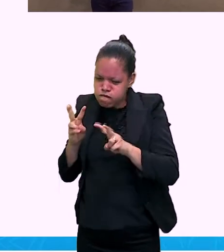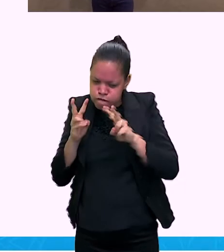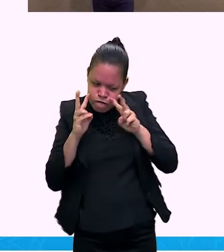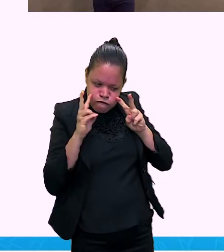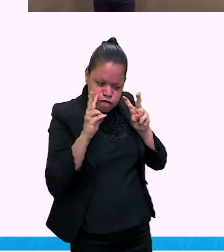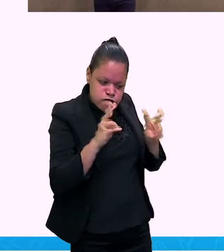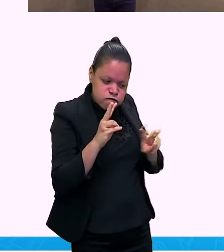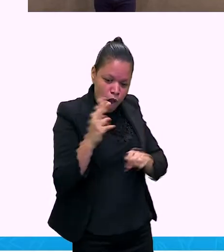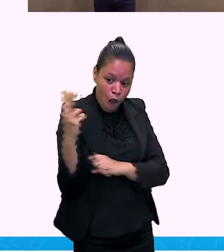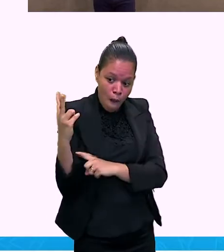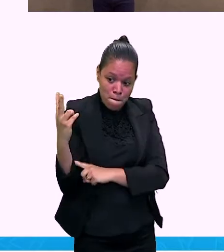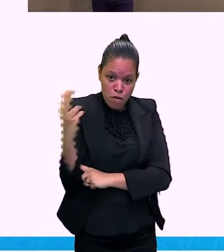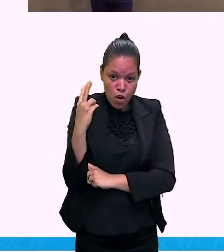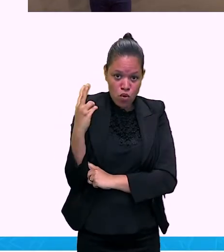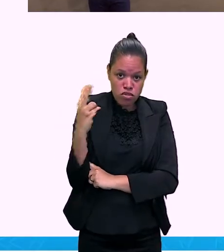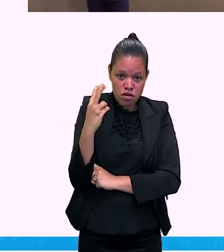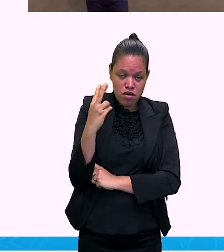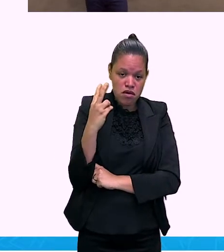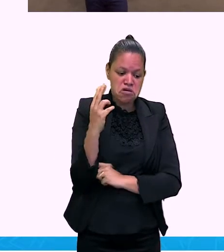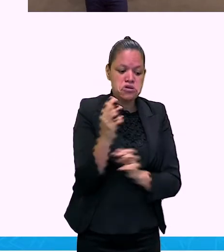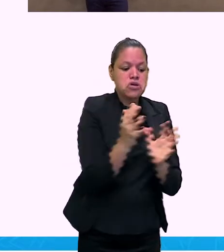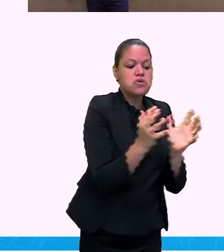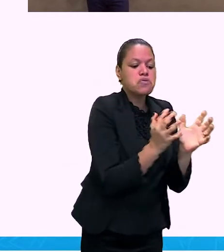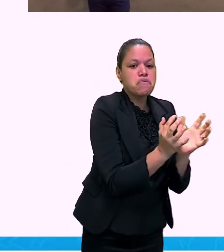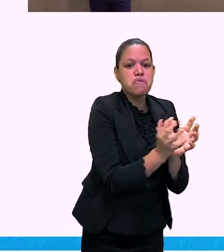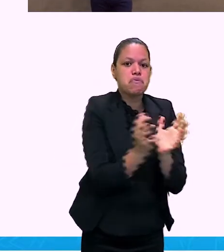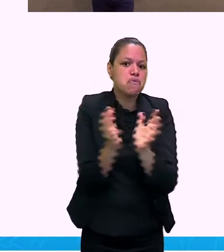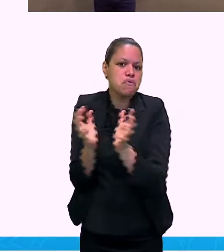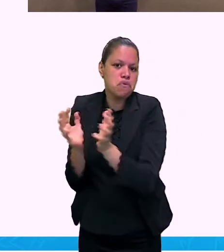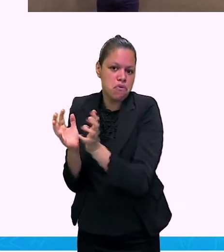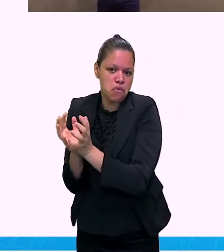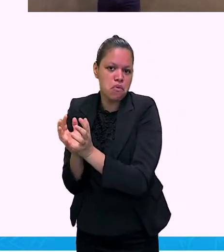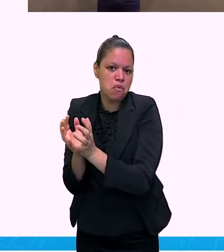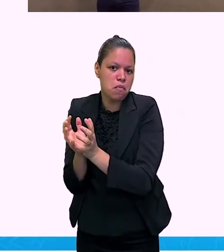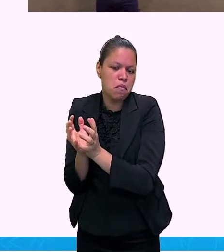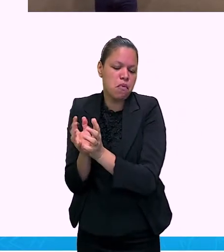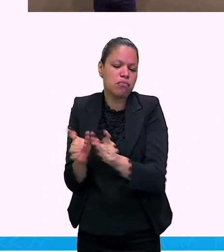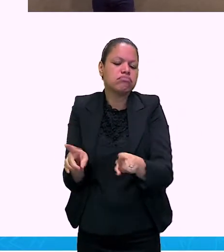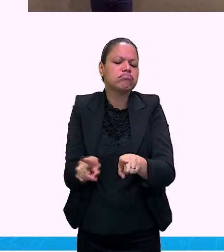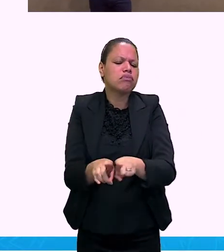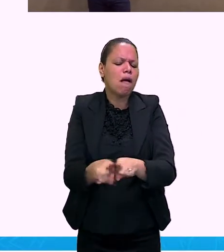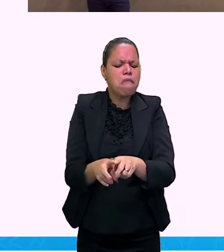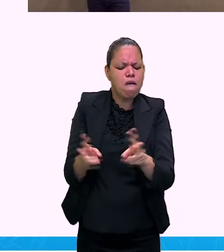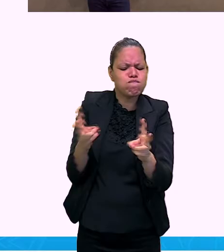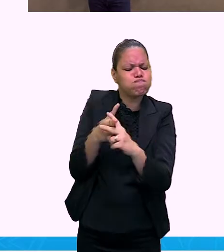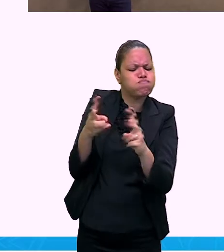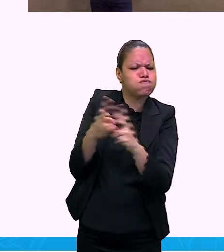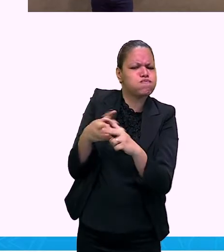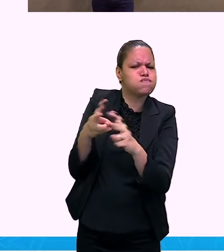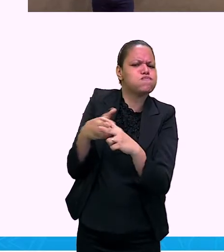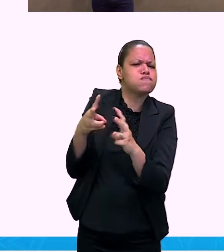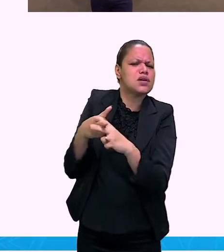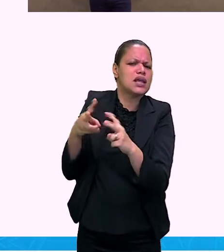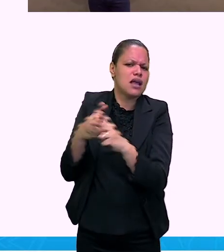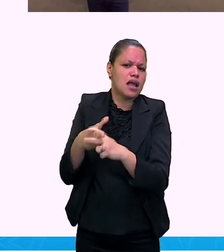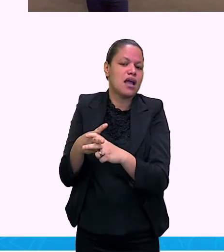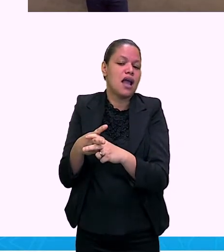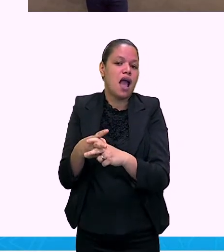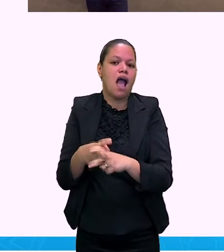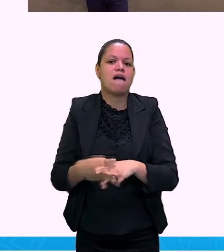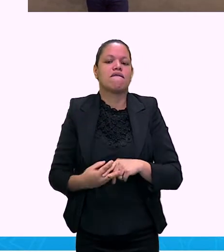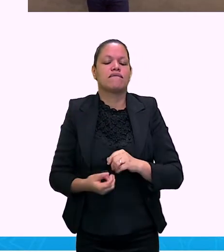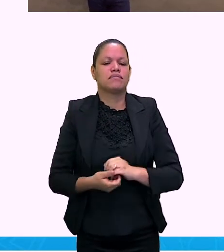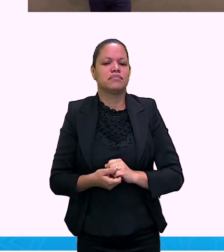de proteger os seus. Então, os indígenas também brigavam entre si, aí formando até mesmo grandes guerras